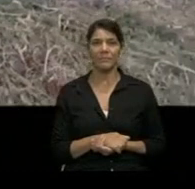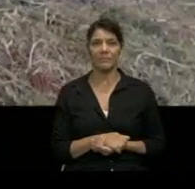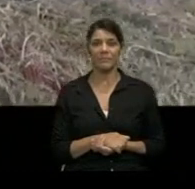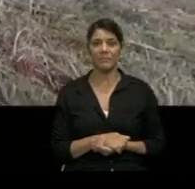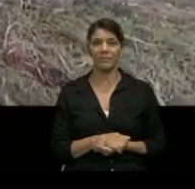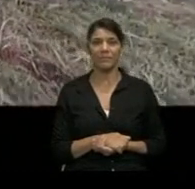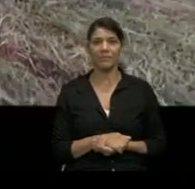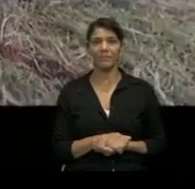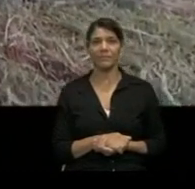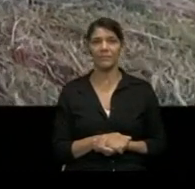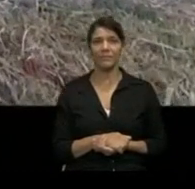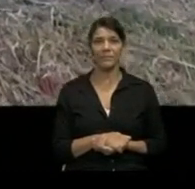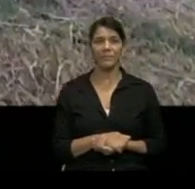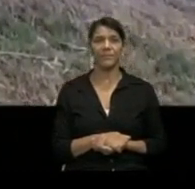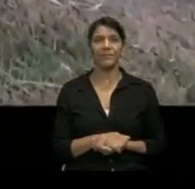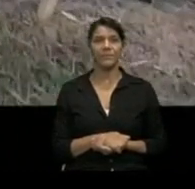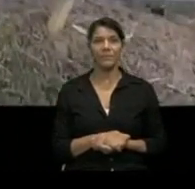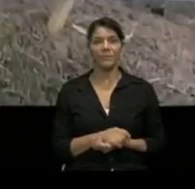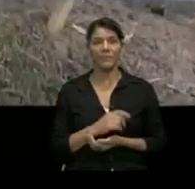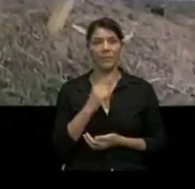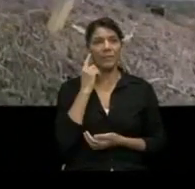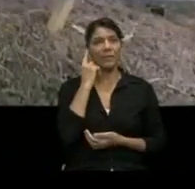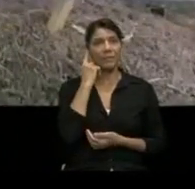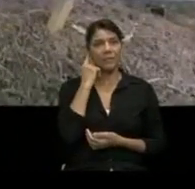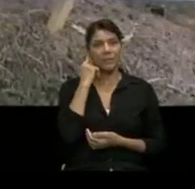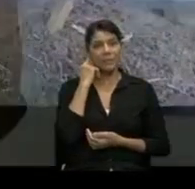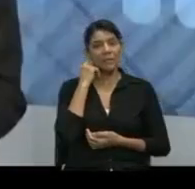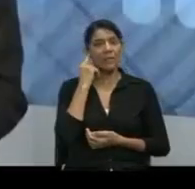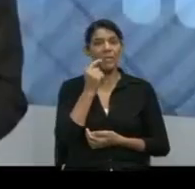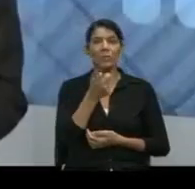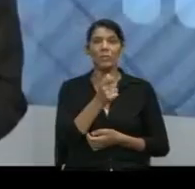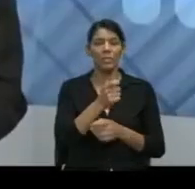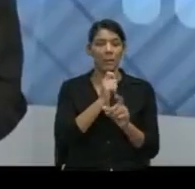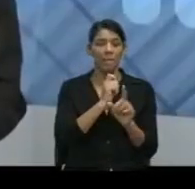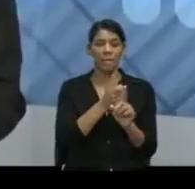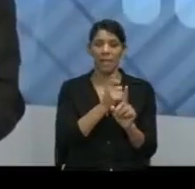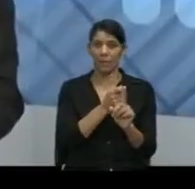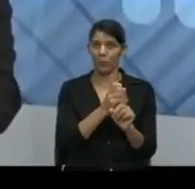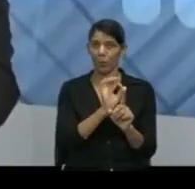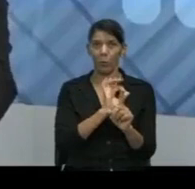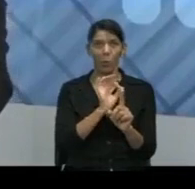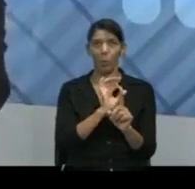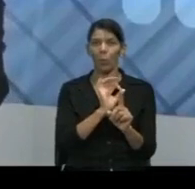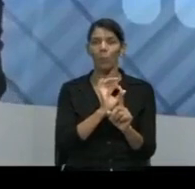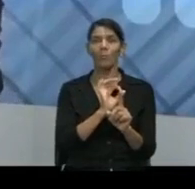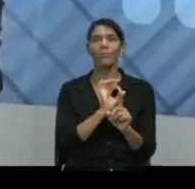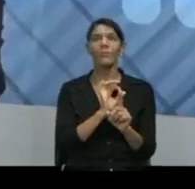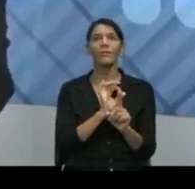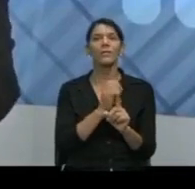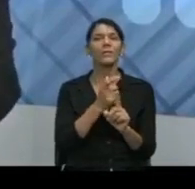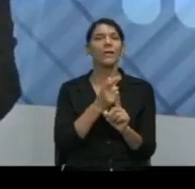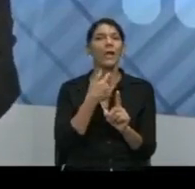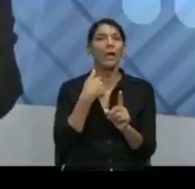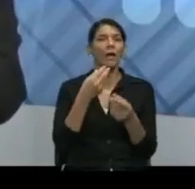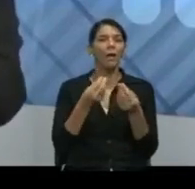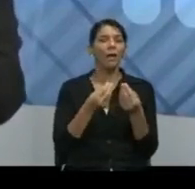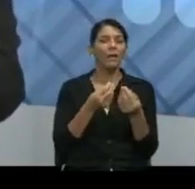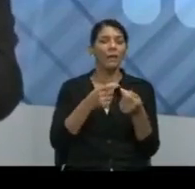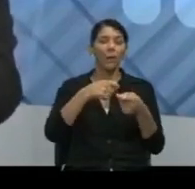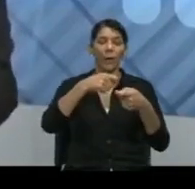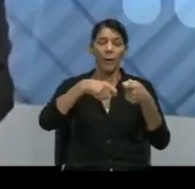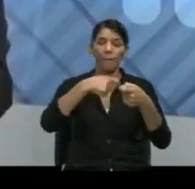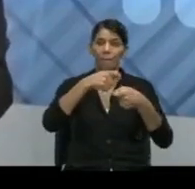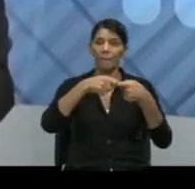A gente pausar o vídeo, a gente vê que não tinha o prego. Então, olha lá, que como não tinha o prego, eu passei a